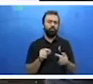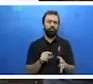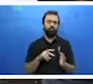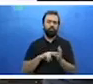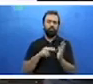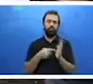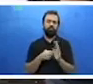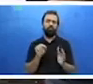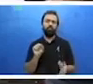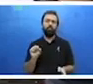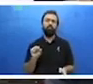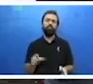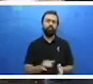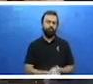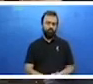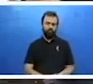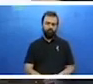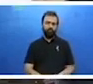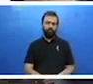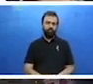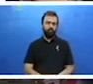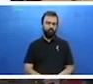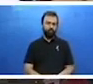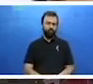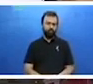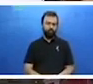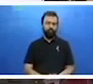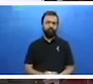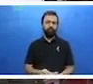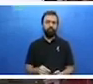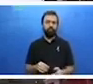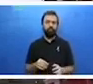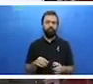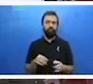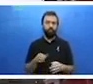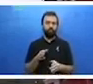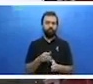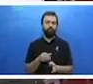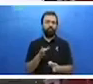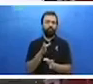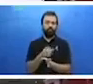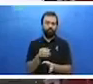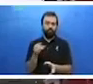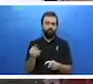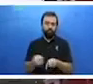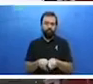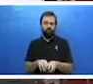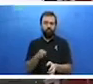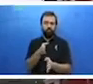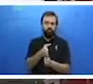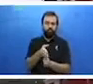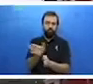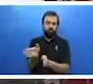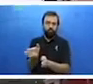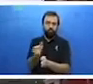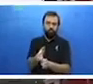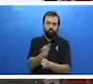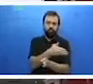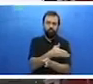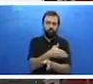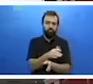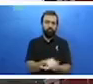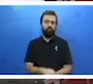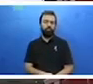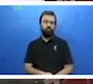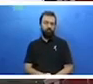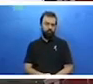nosso estado, Distrito Federal? Nós também estudamos as divisões, a criação de novos